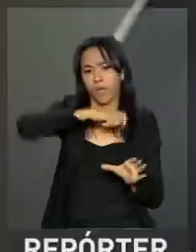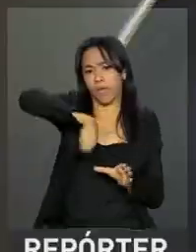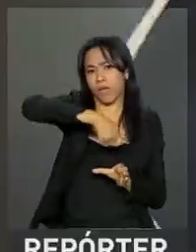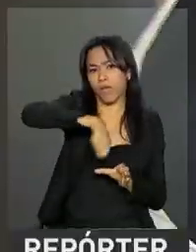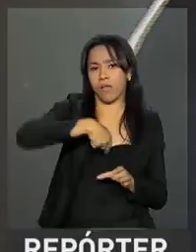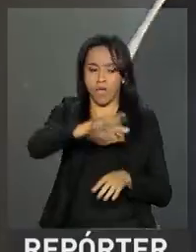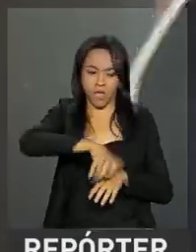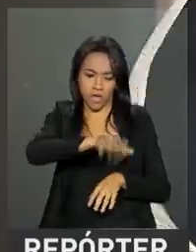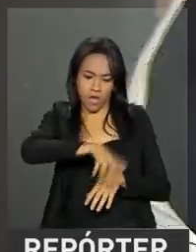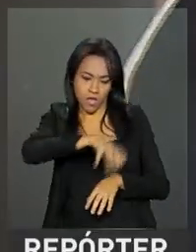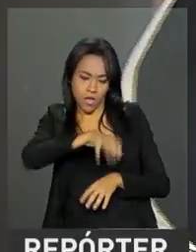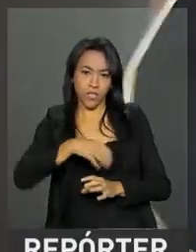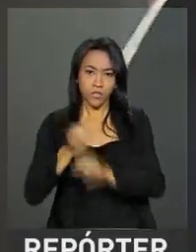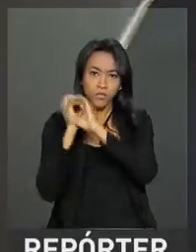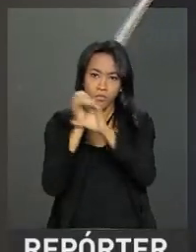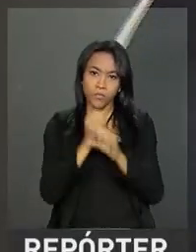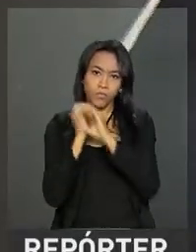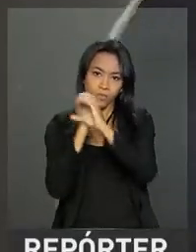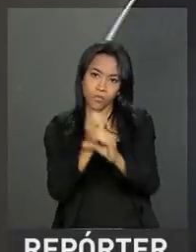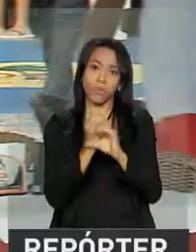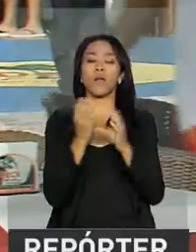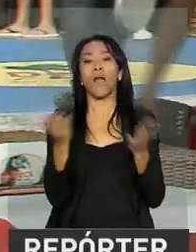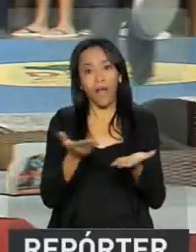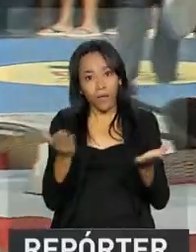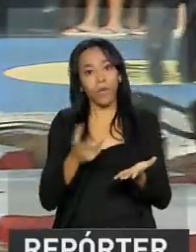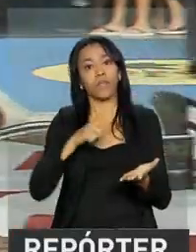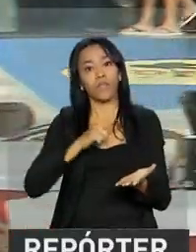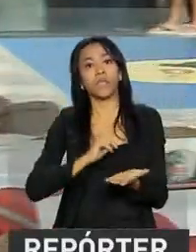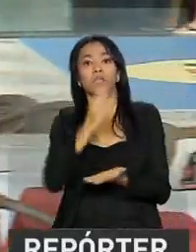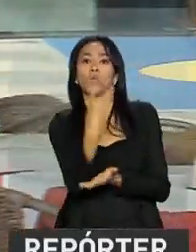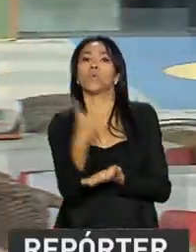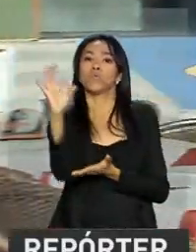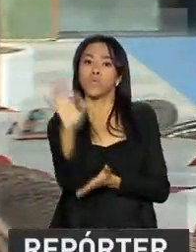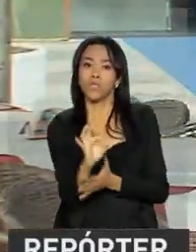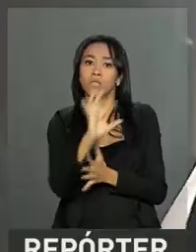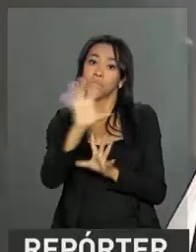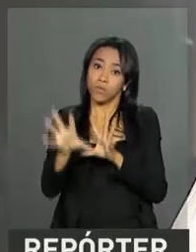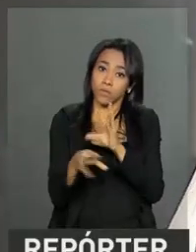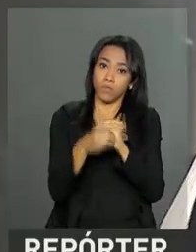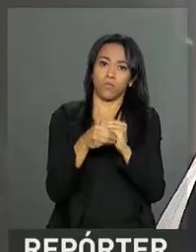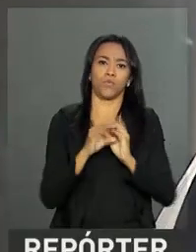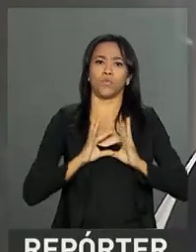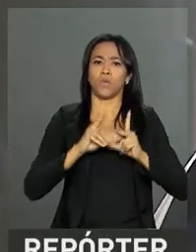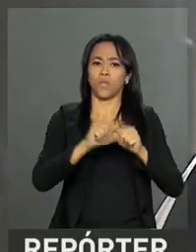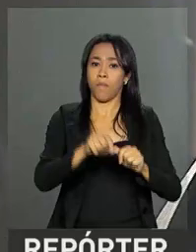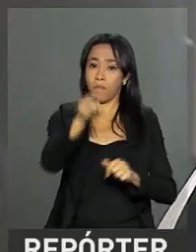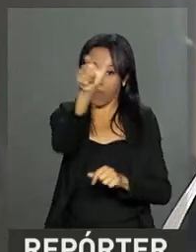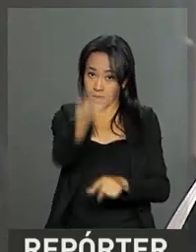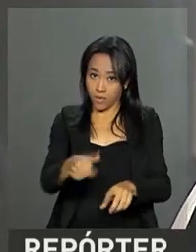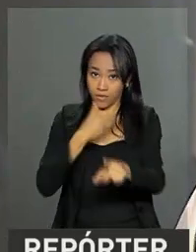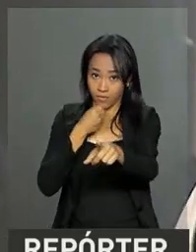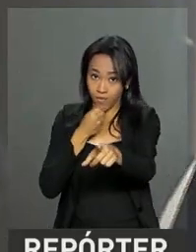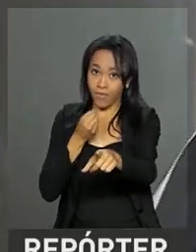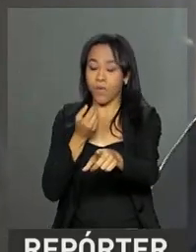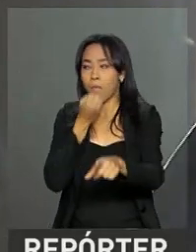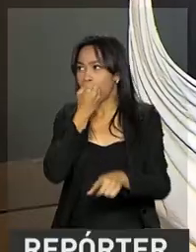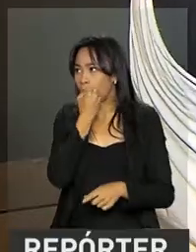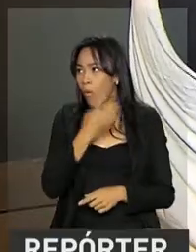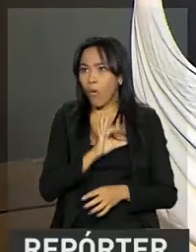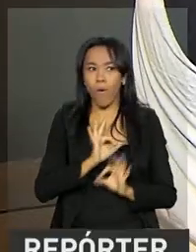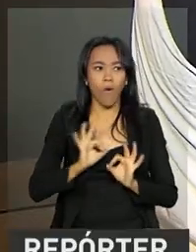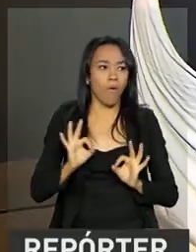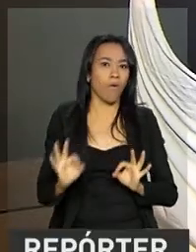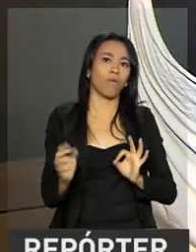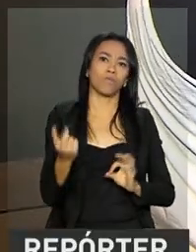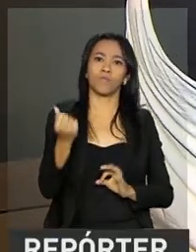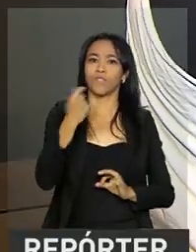caixa e barman, agora entram na divisão de 2% do valor total. Para Franklin, esse dinheirinho vem em boa hora e